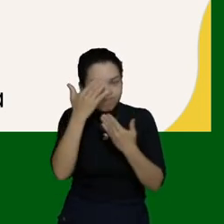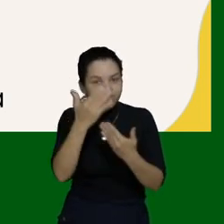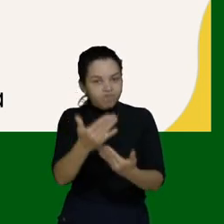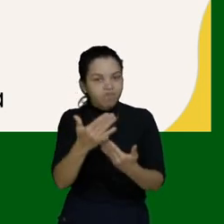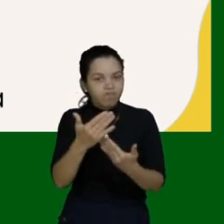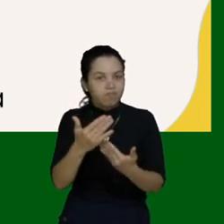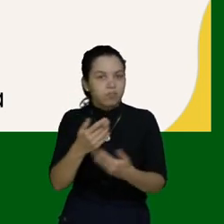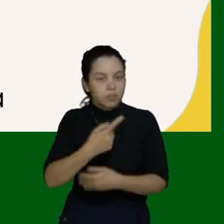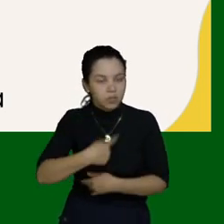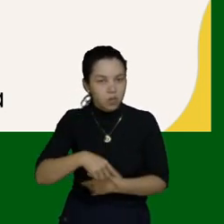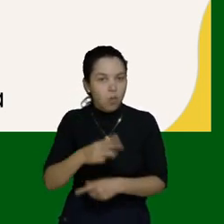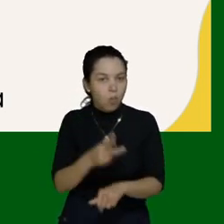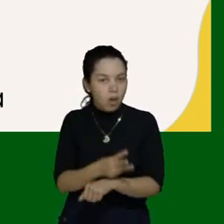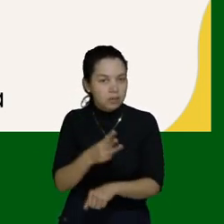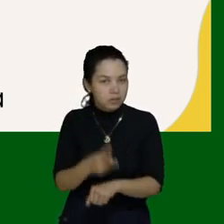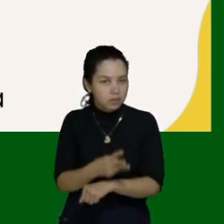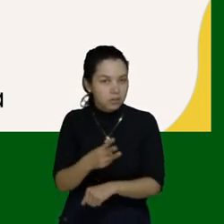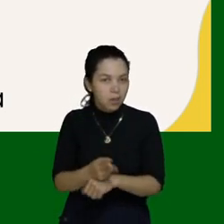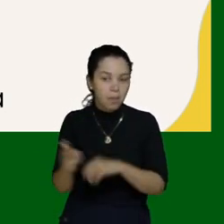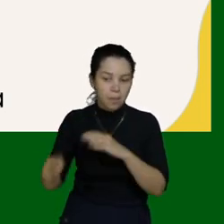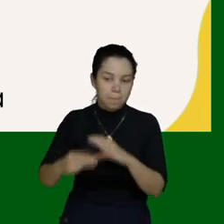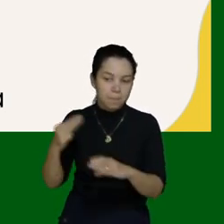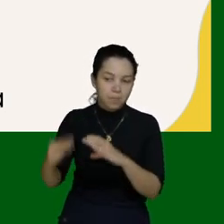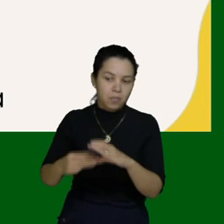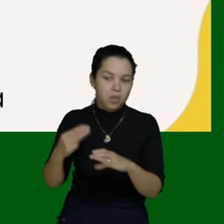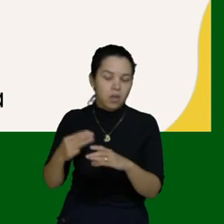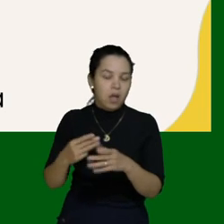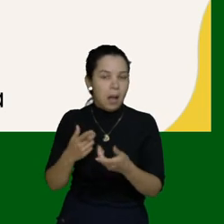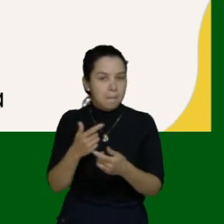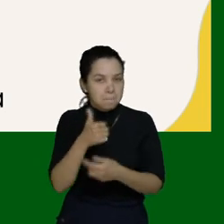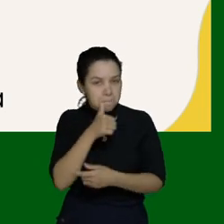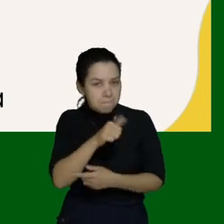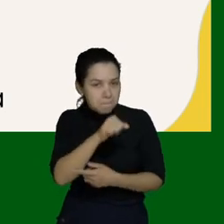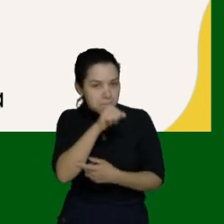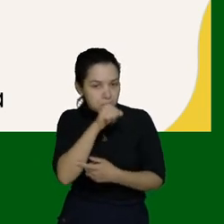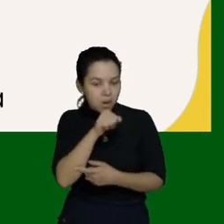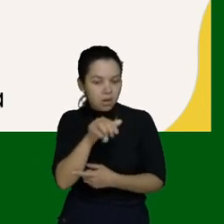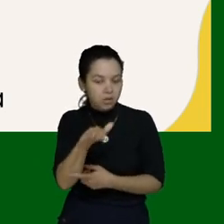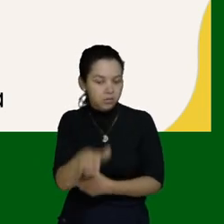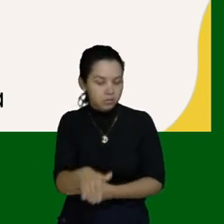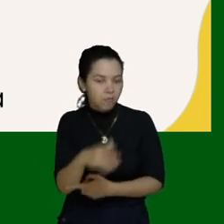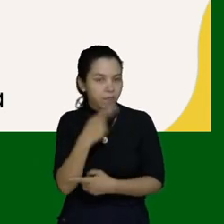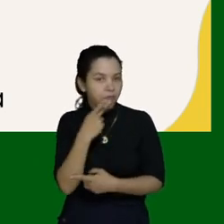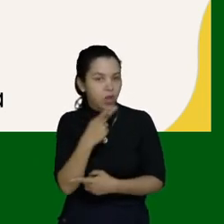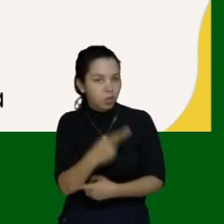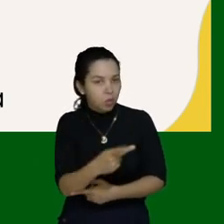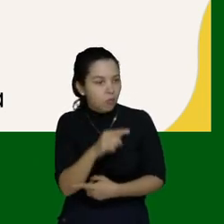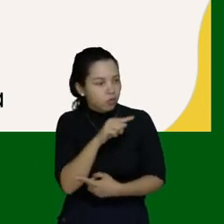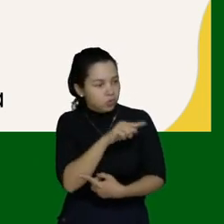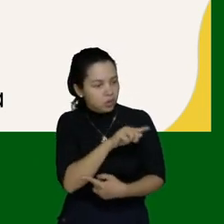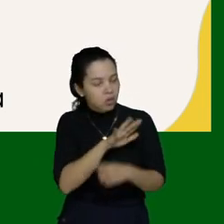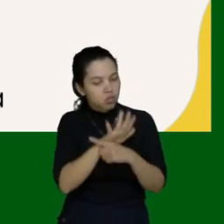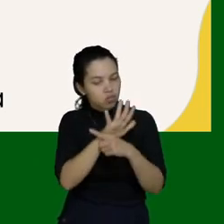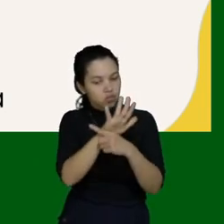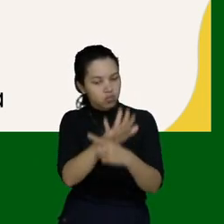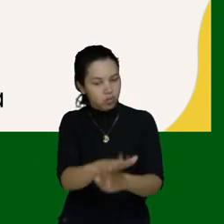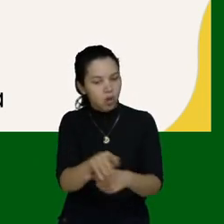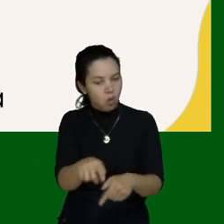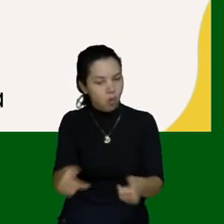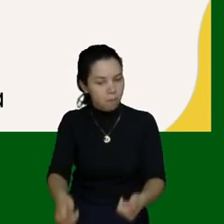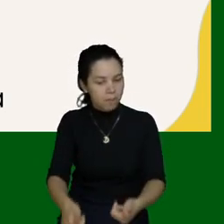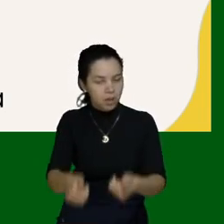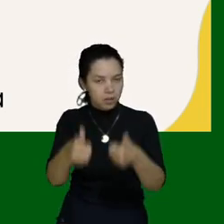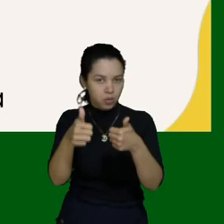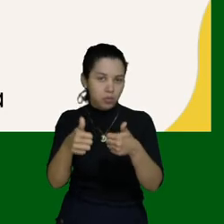WhatsApp vem porque a mãe do fulaninho disse que vocês realizaram e hoje ele melhorou